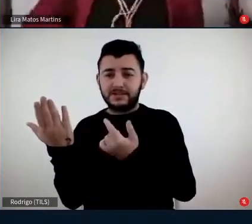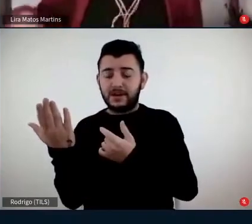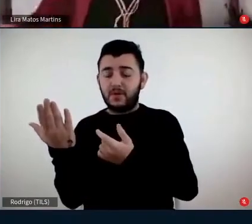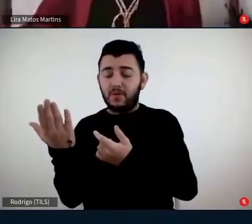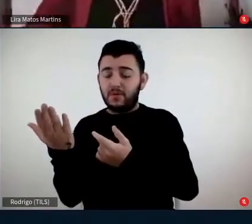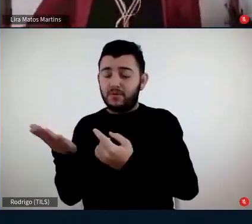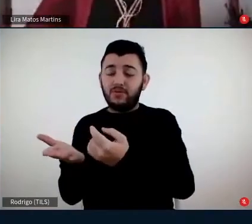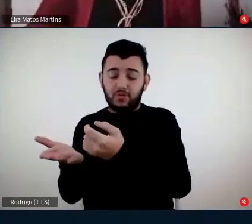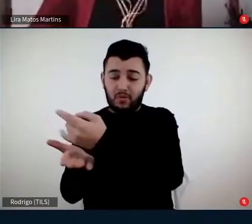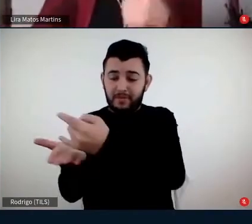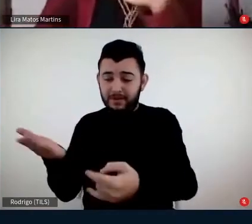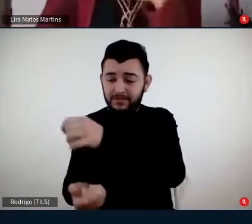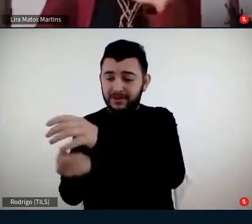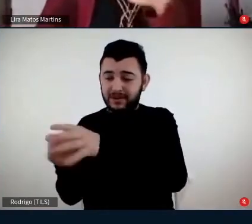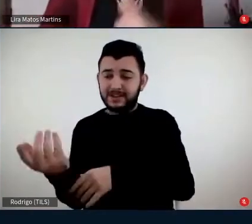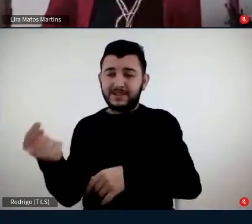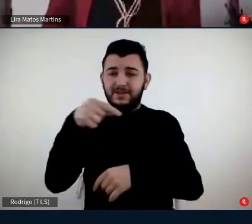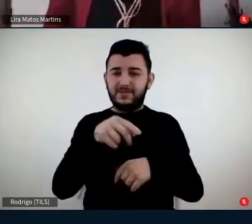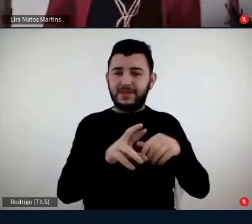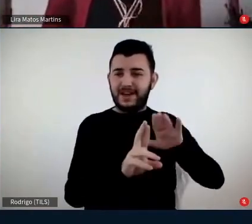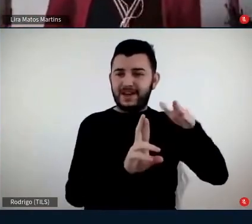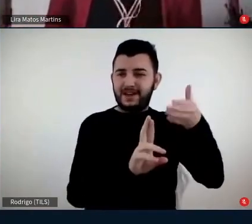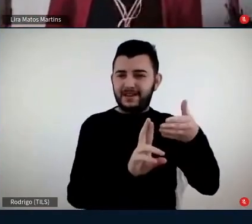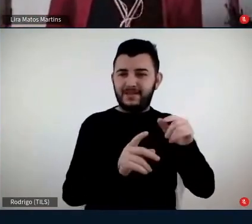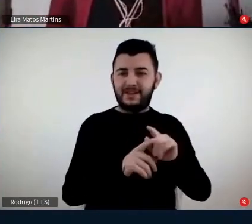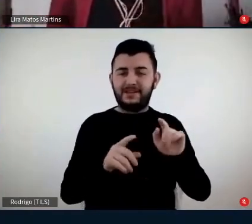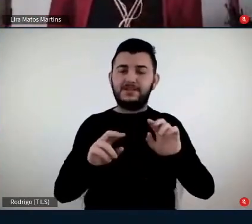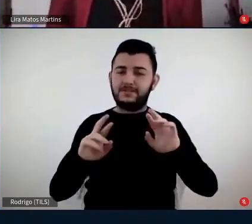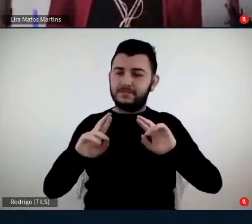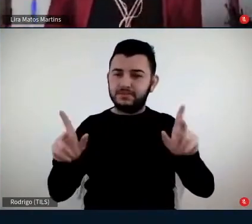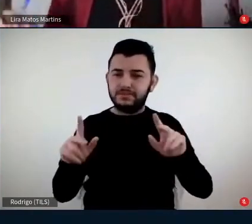não ocorrer. Depois, nas outras duas